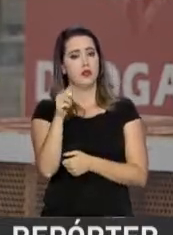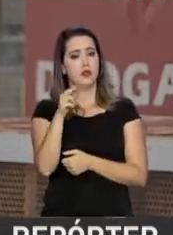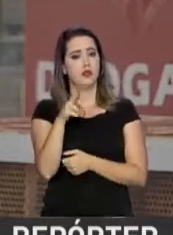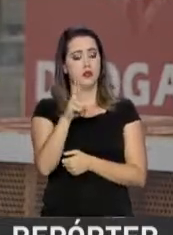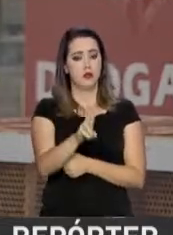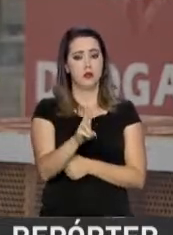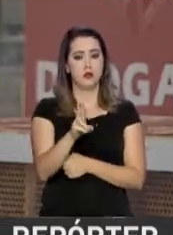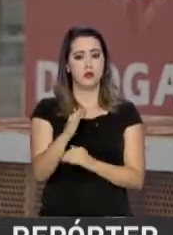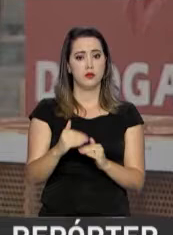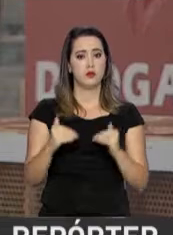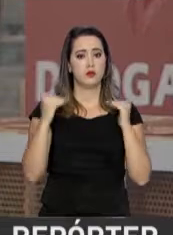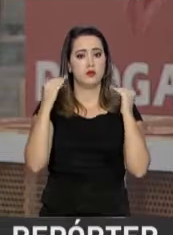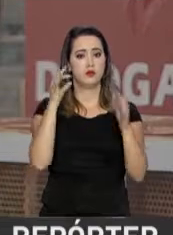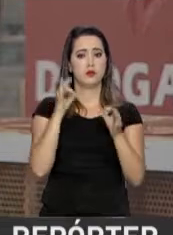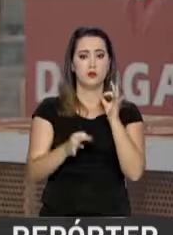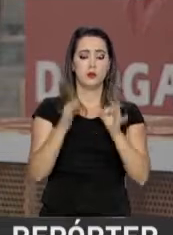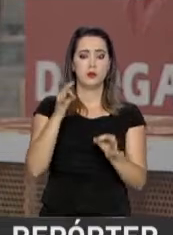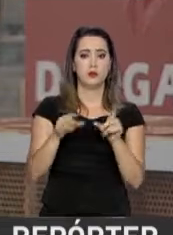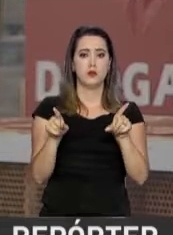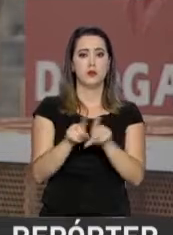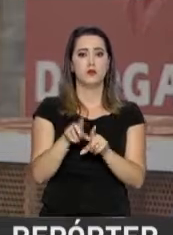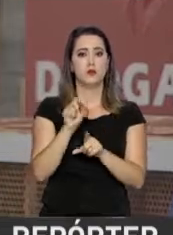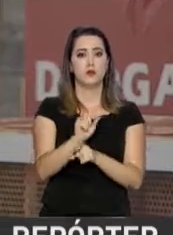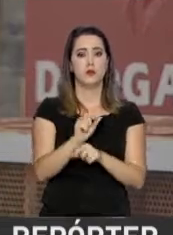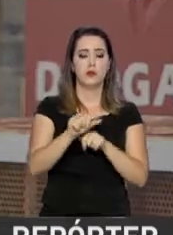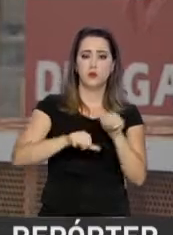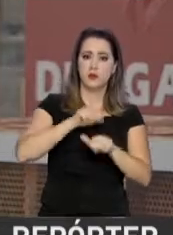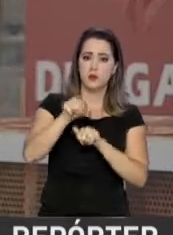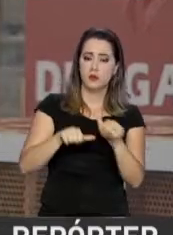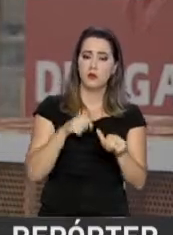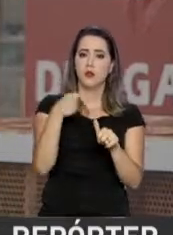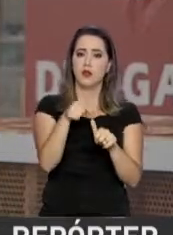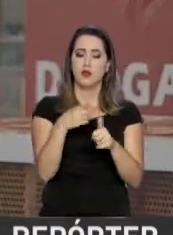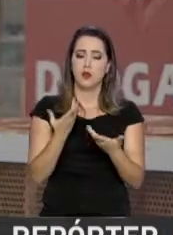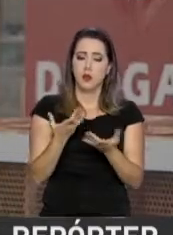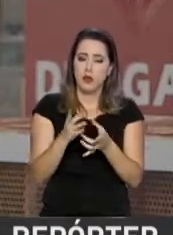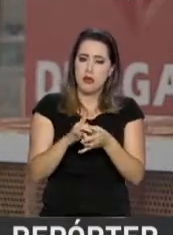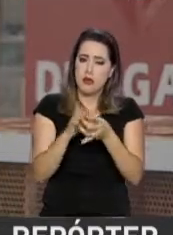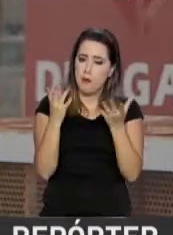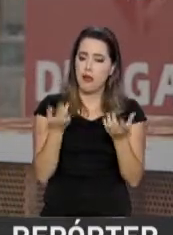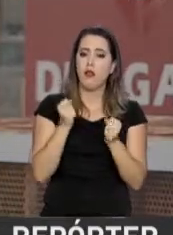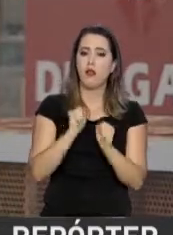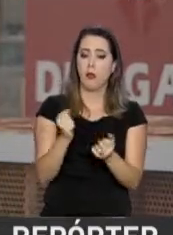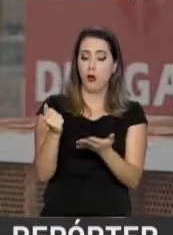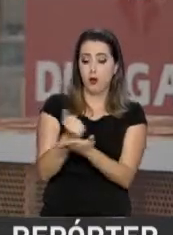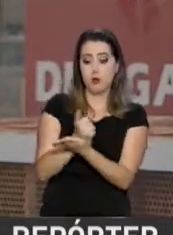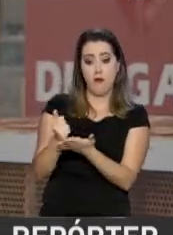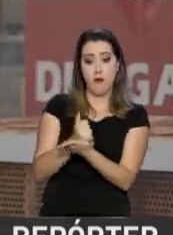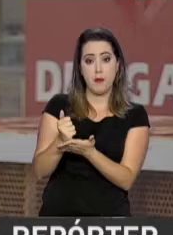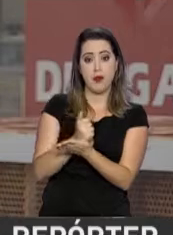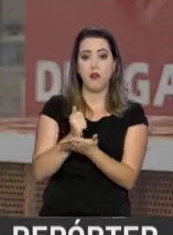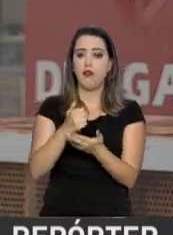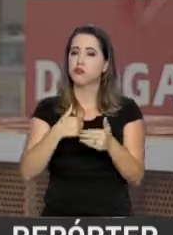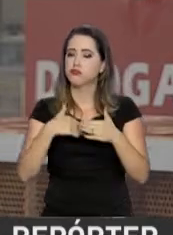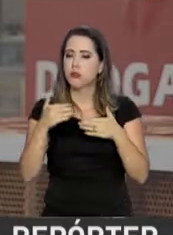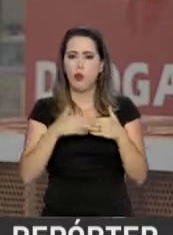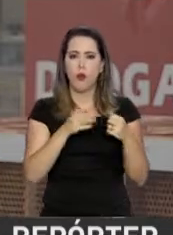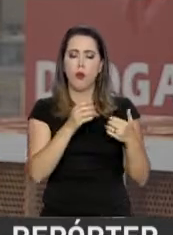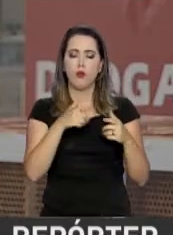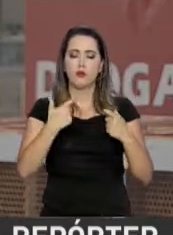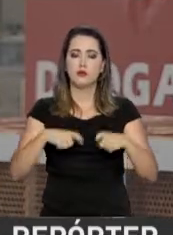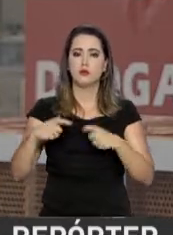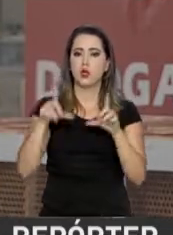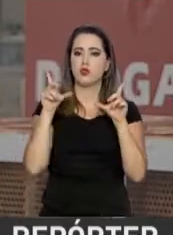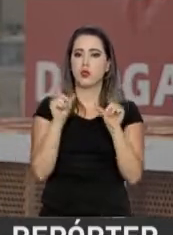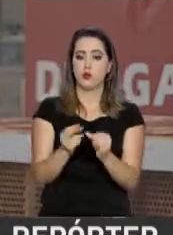união no superior tribunal de justiça que torna pública a patente dos o lyris deve diminuir o preço desse